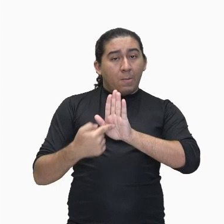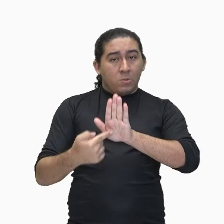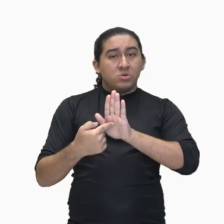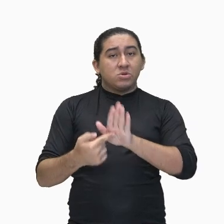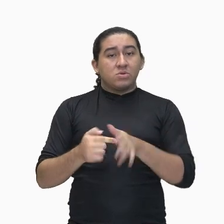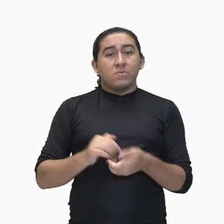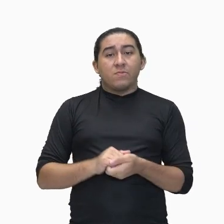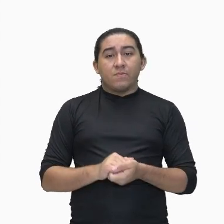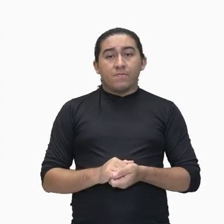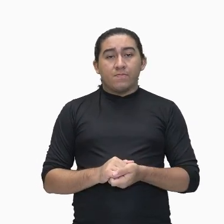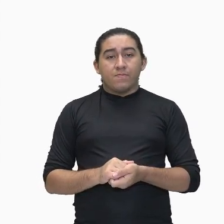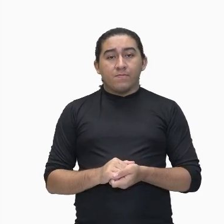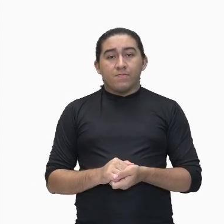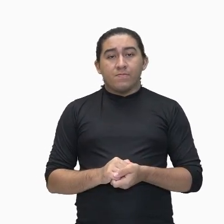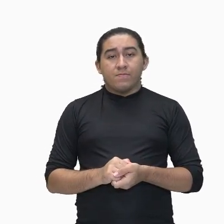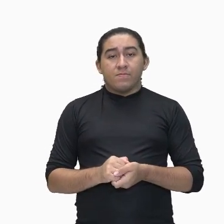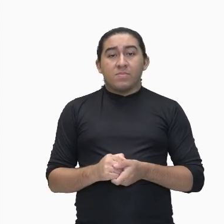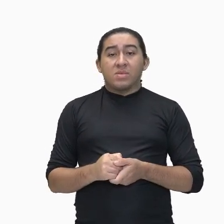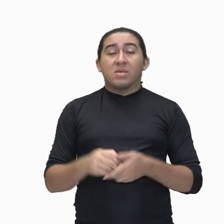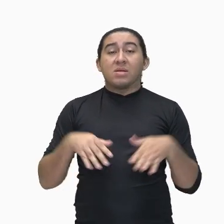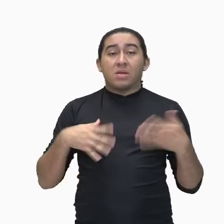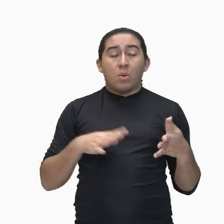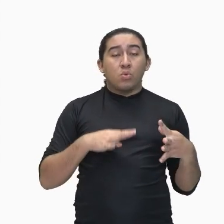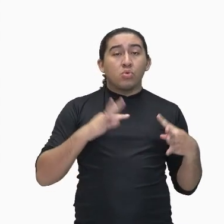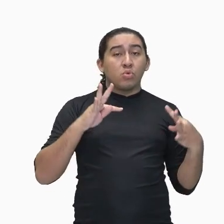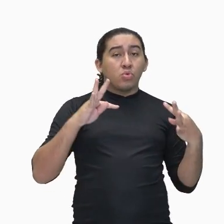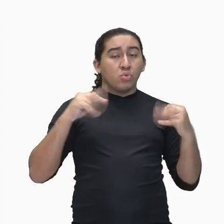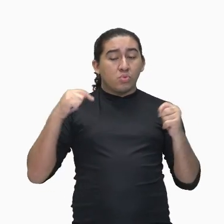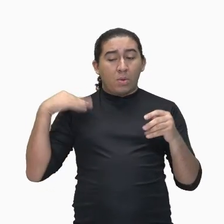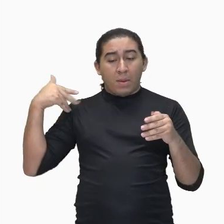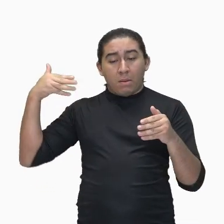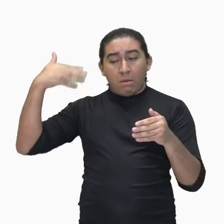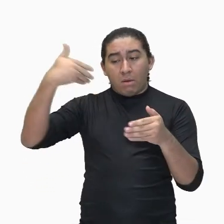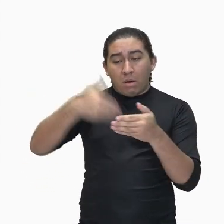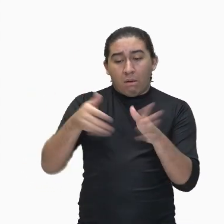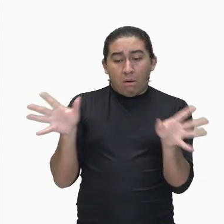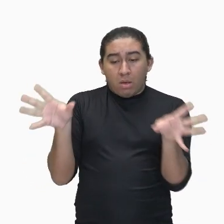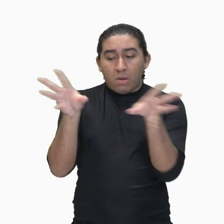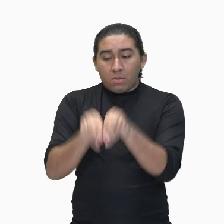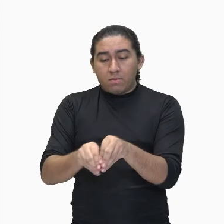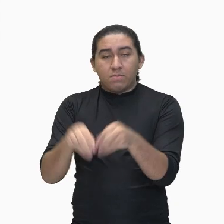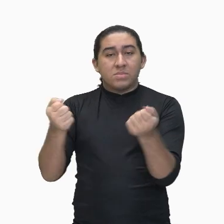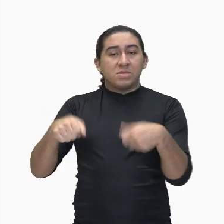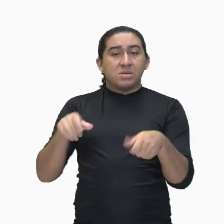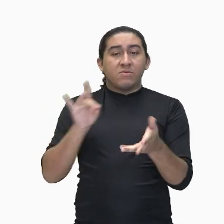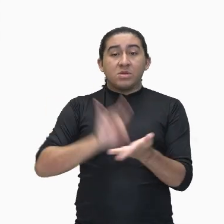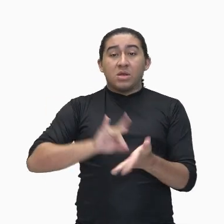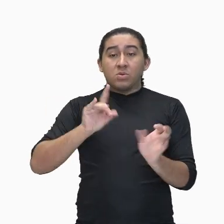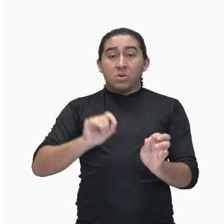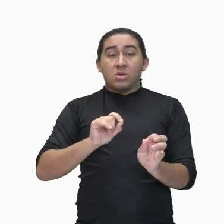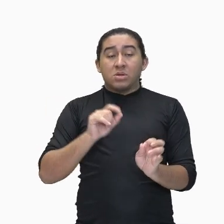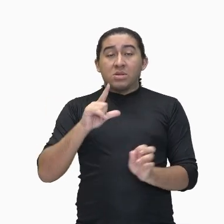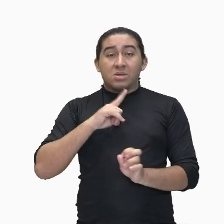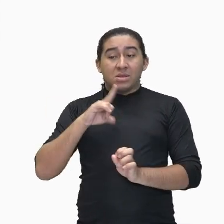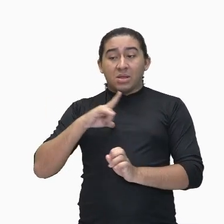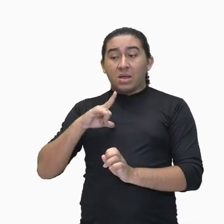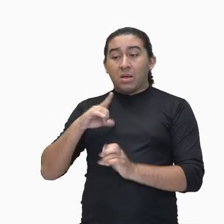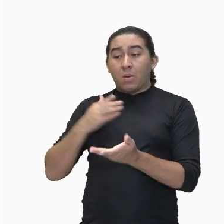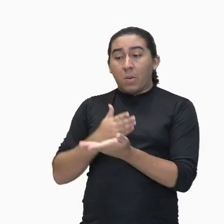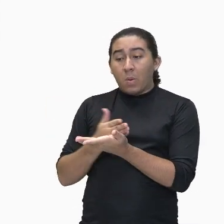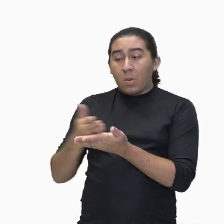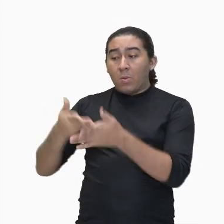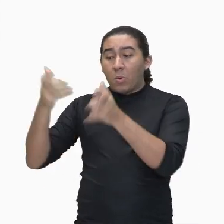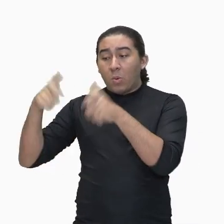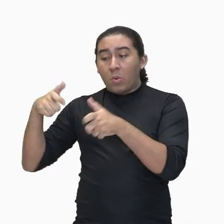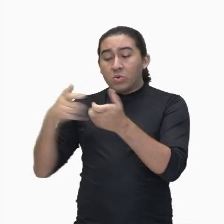a que chega na conclusão, elas vão resultar necessariamente da verdade do ponto de partida.